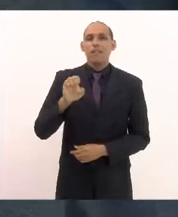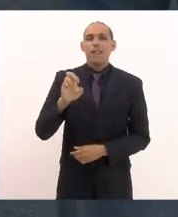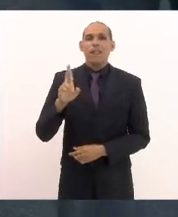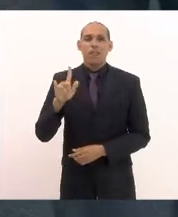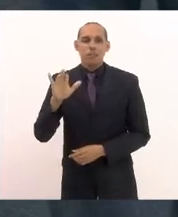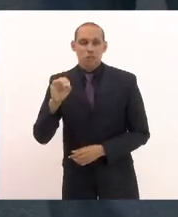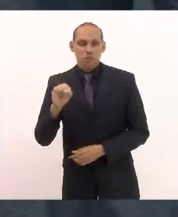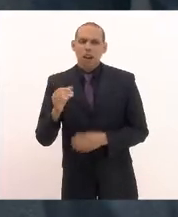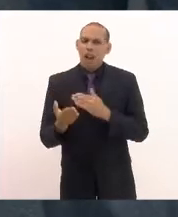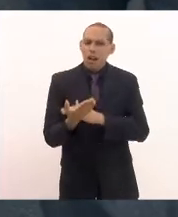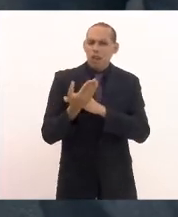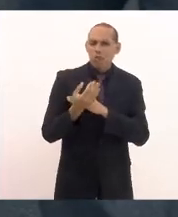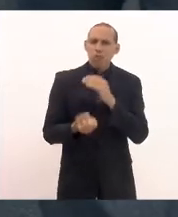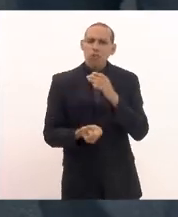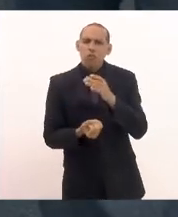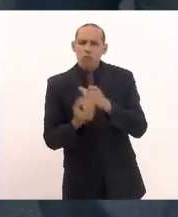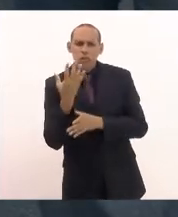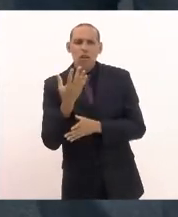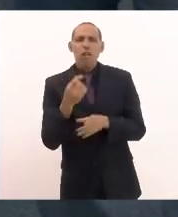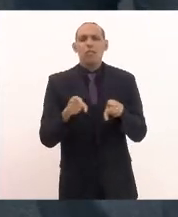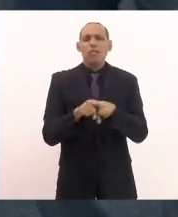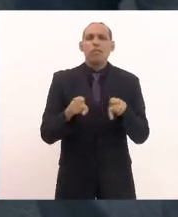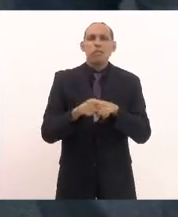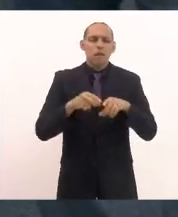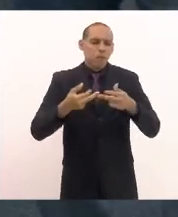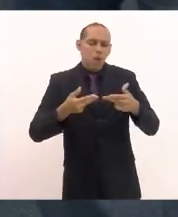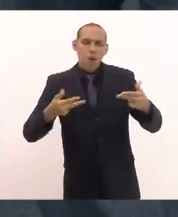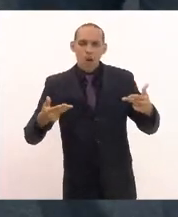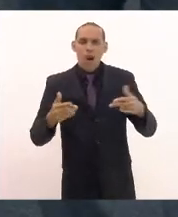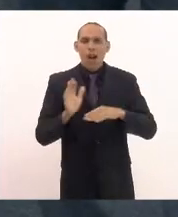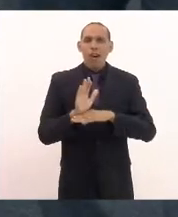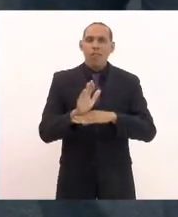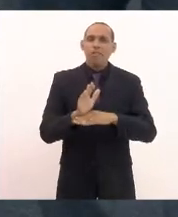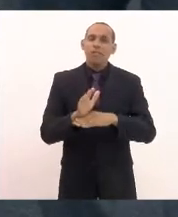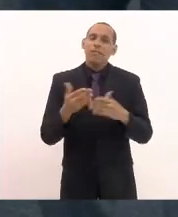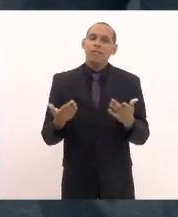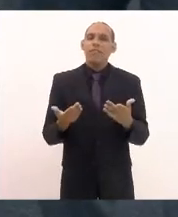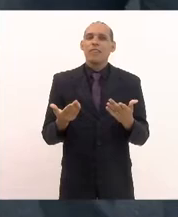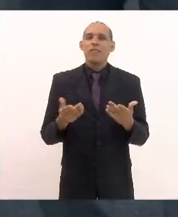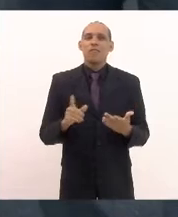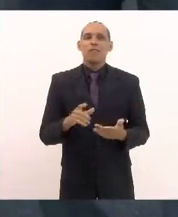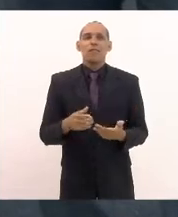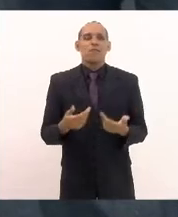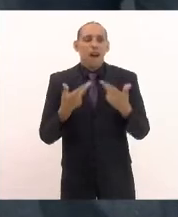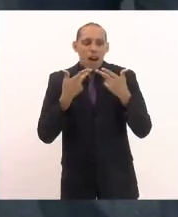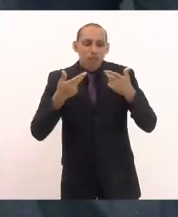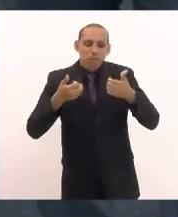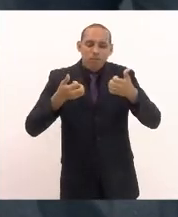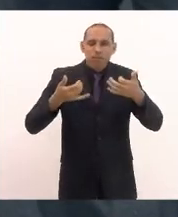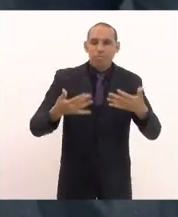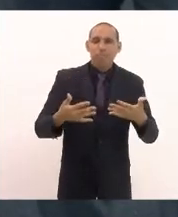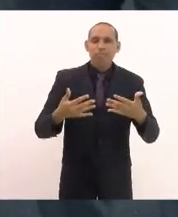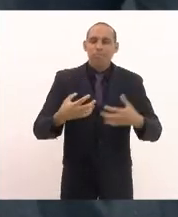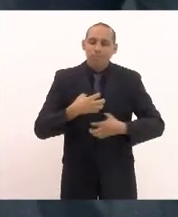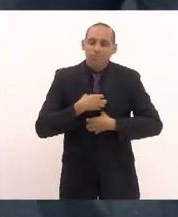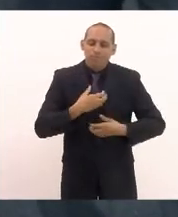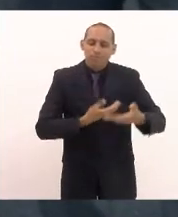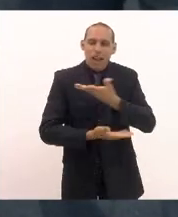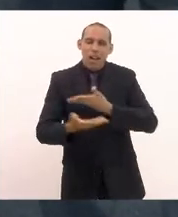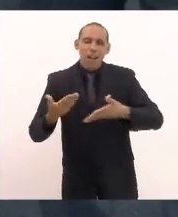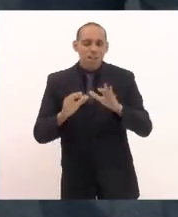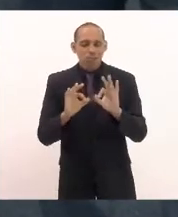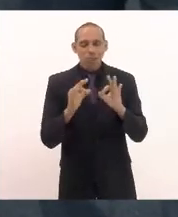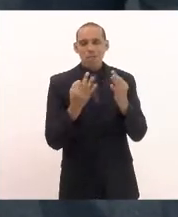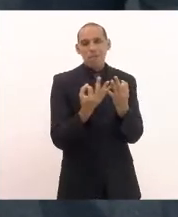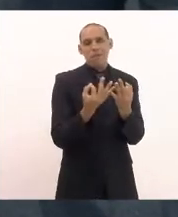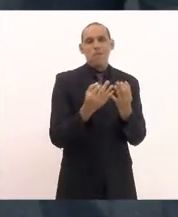de Ciência, Tecnologia e Inovação. Em nome de seu irmão Sérgio Rosa, eu faço aqui uma menção, enfim, de solidariedade à família